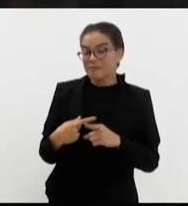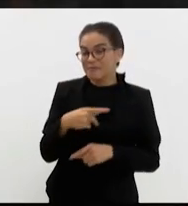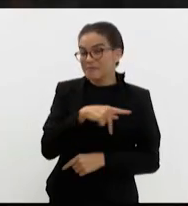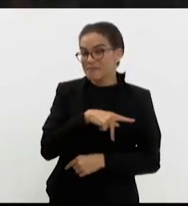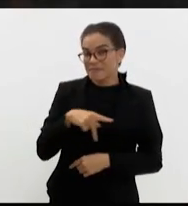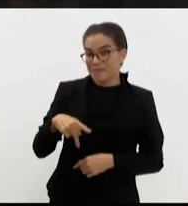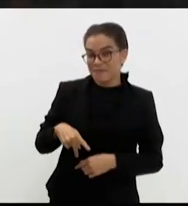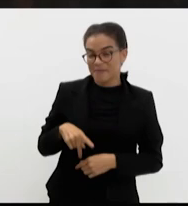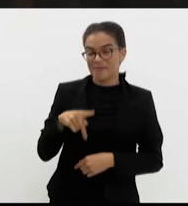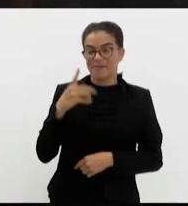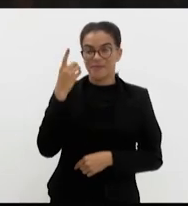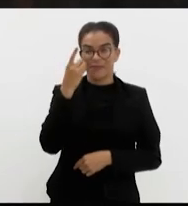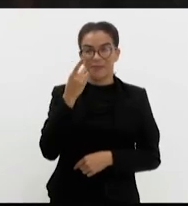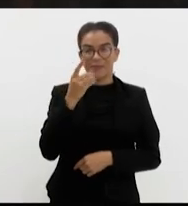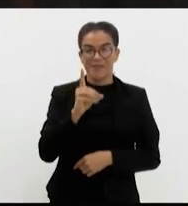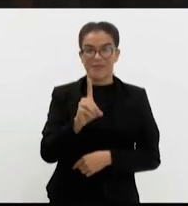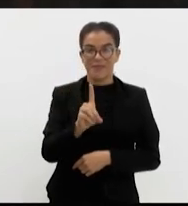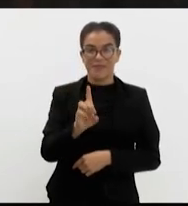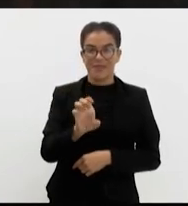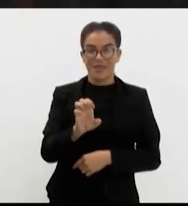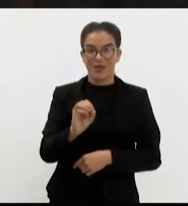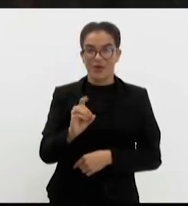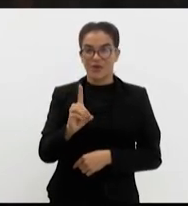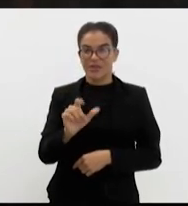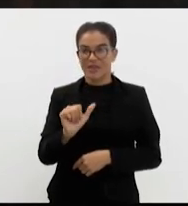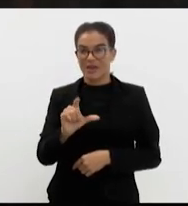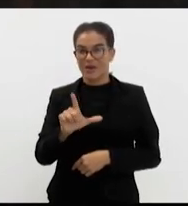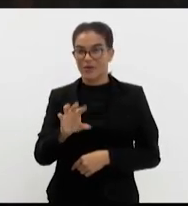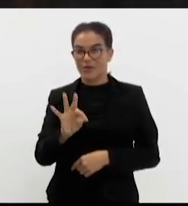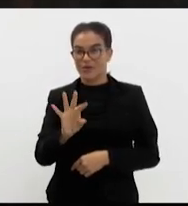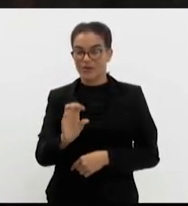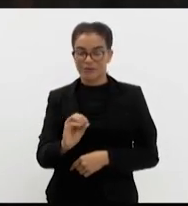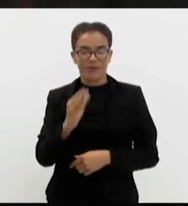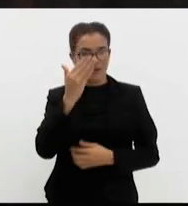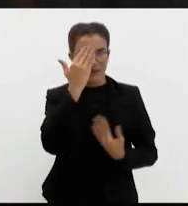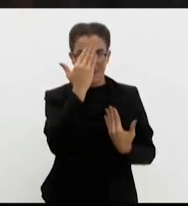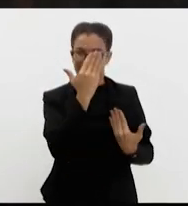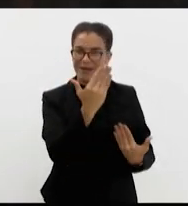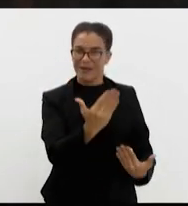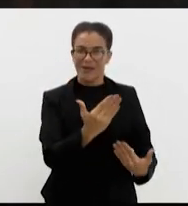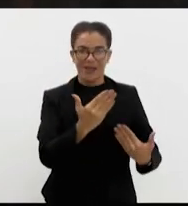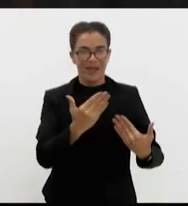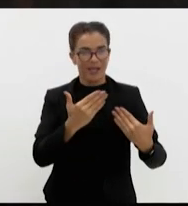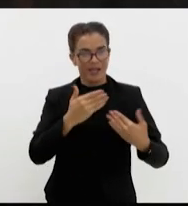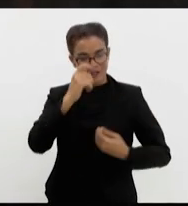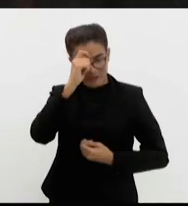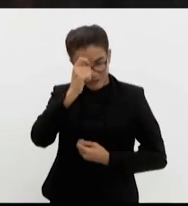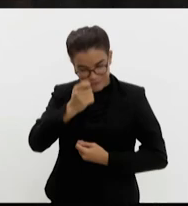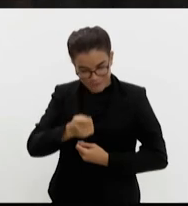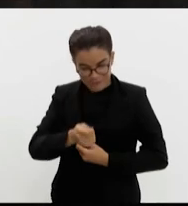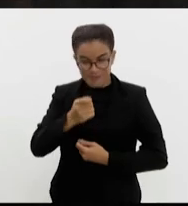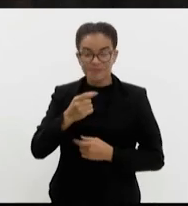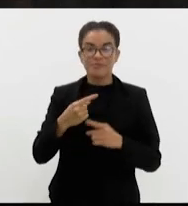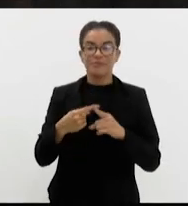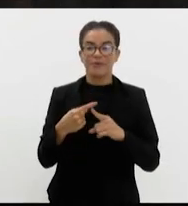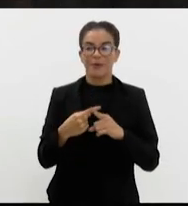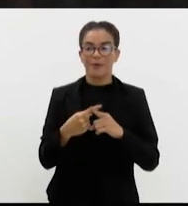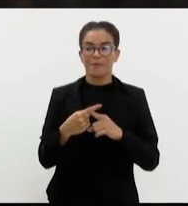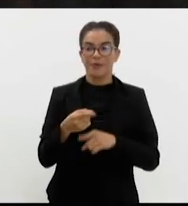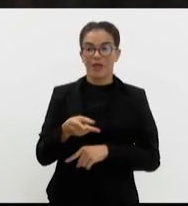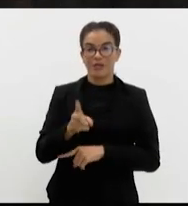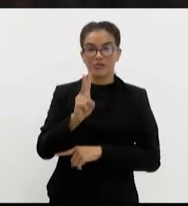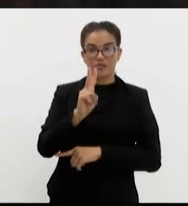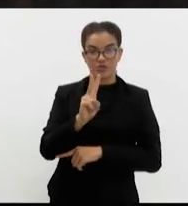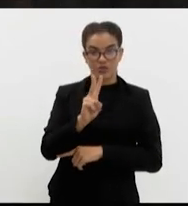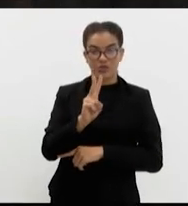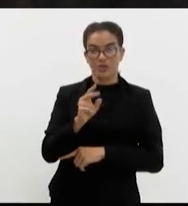Deputado Dr deodalto Deputado Dr Serginho a quem eu agradeço a cortesia é porque às